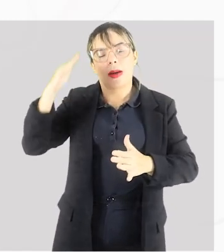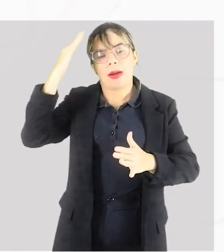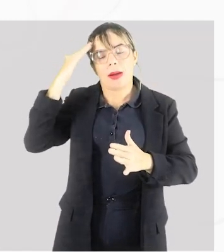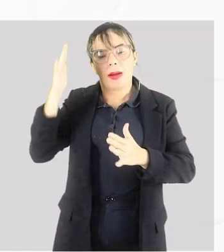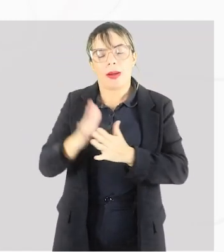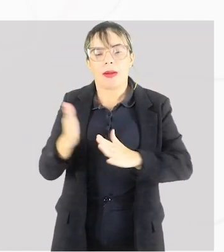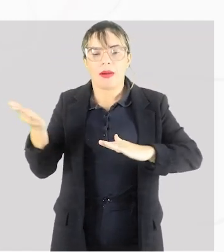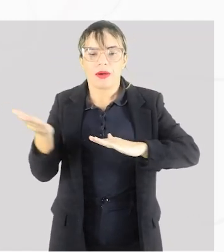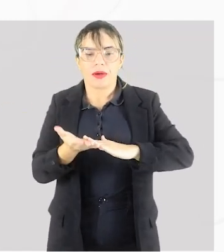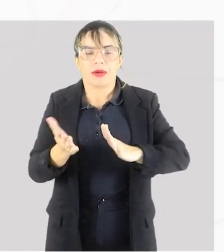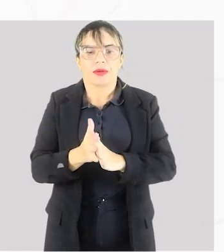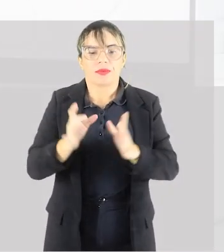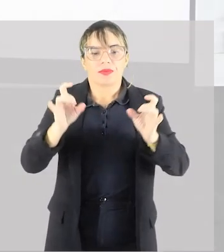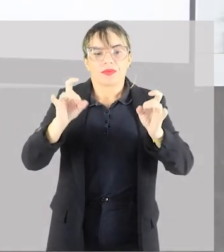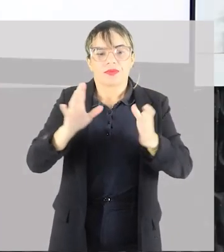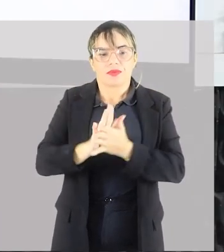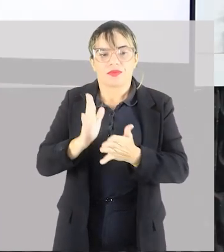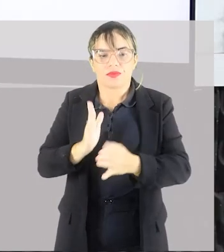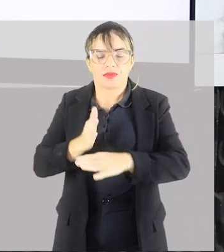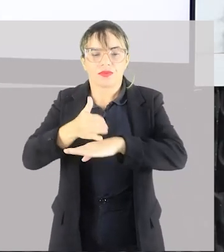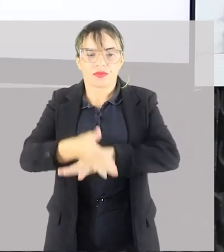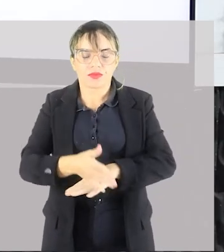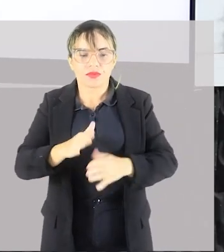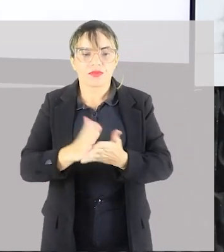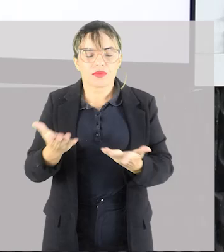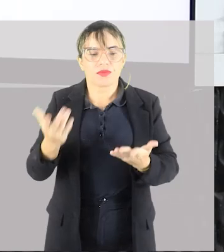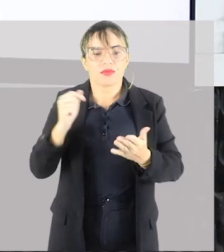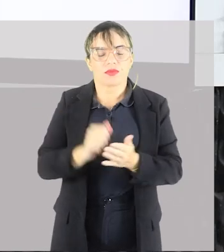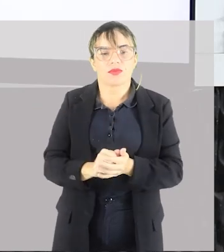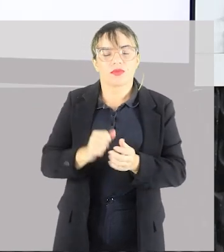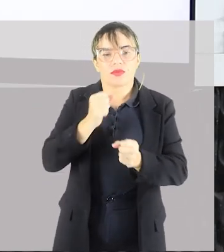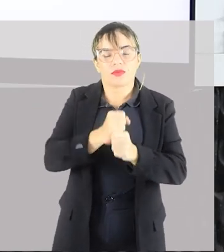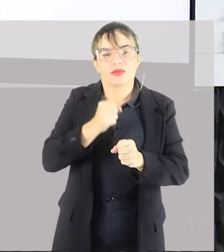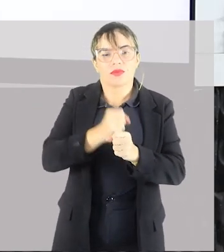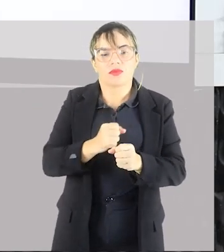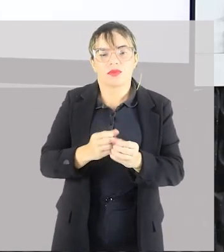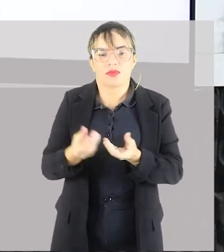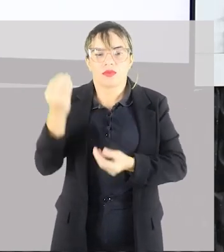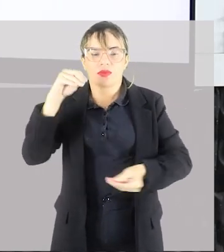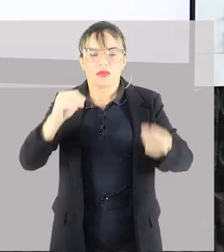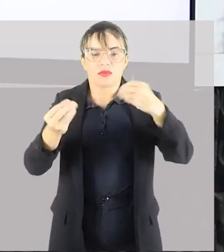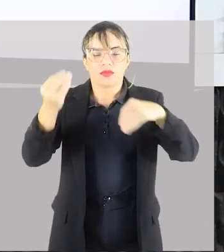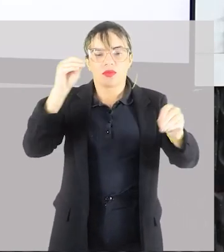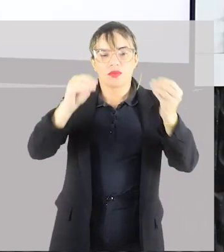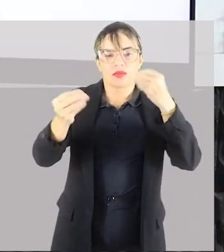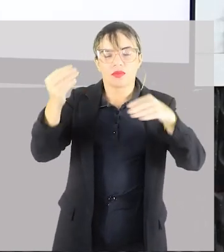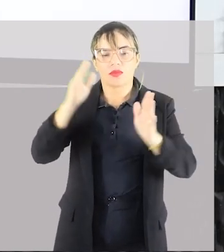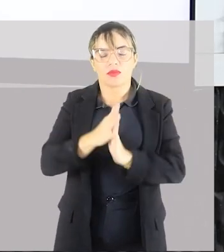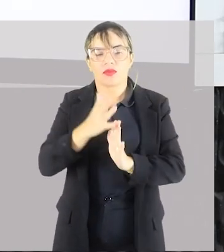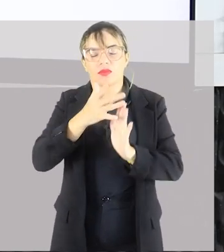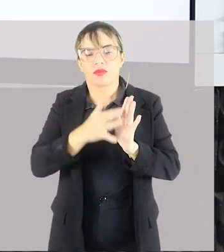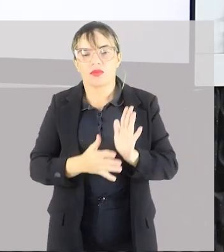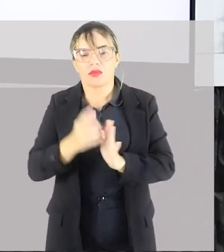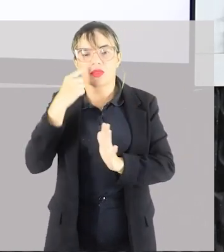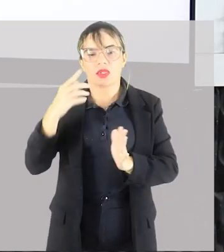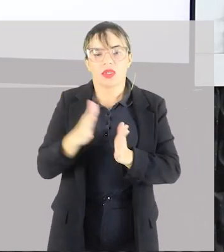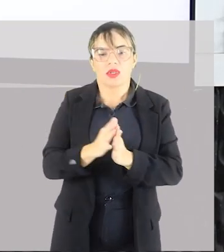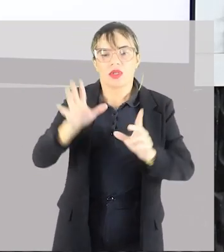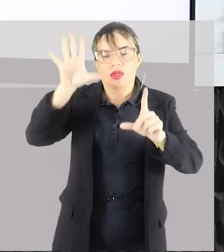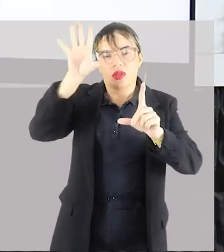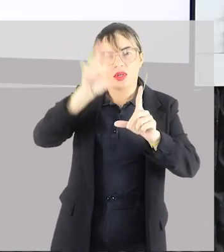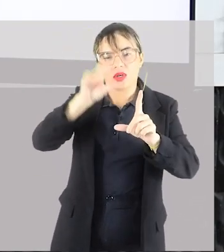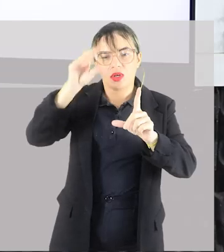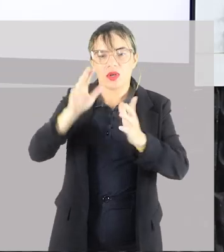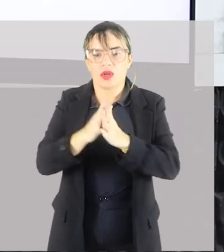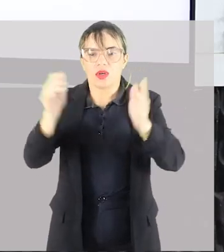nesse especificamente. Instalação. É uma montagem multimídia onde você pode usar fotografias, esculturas, recursos multimídias e